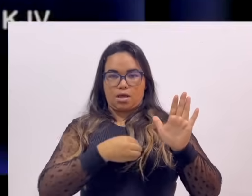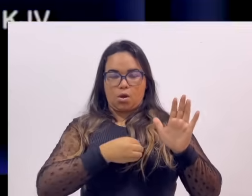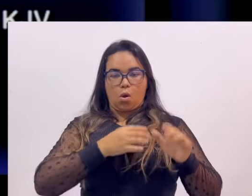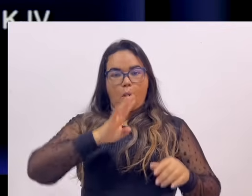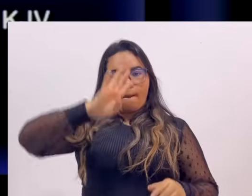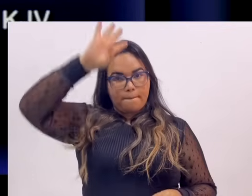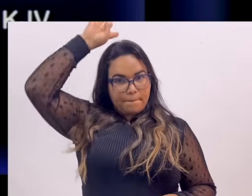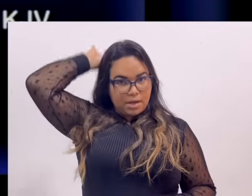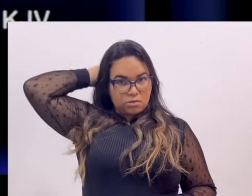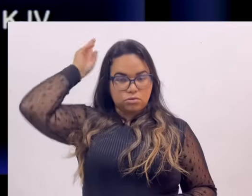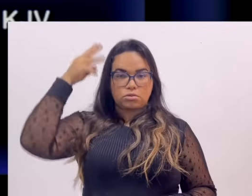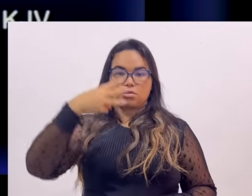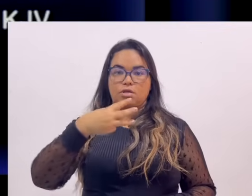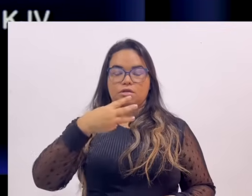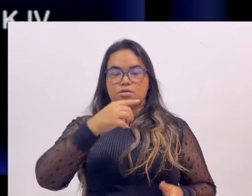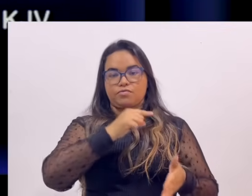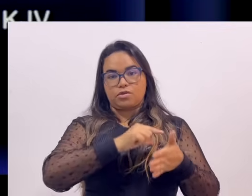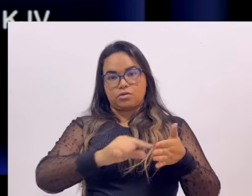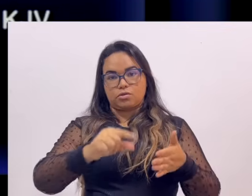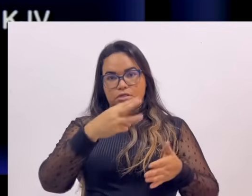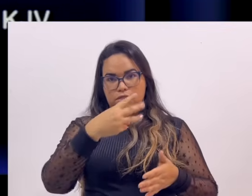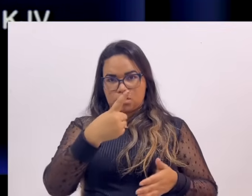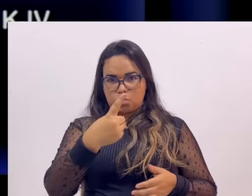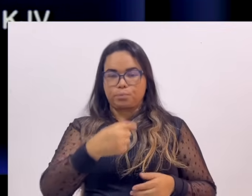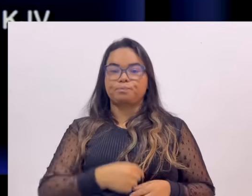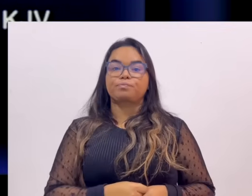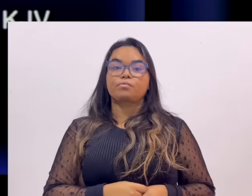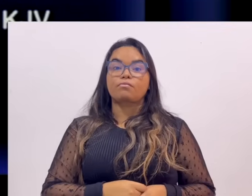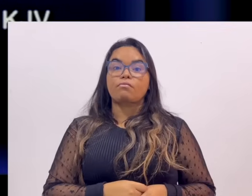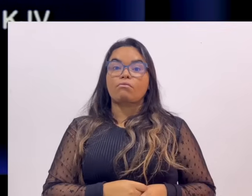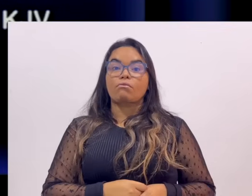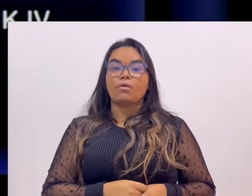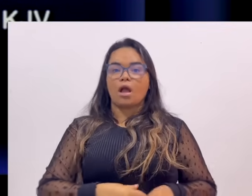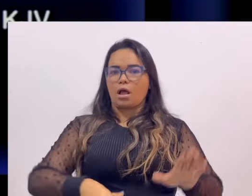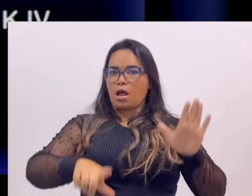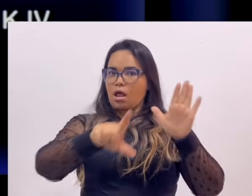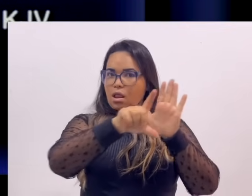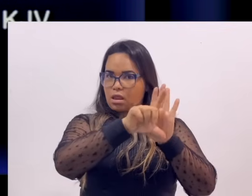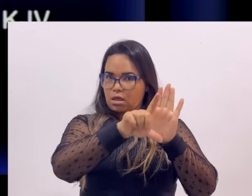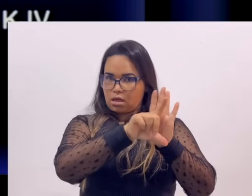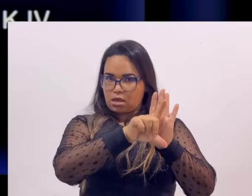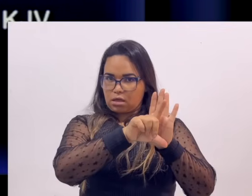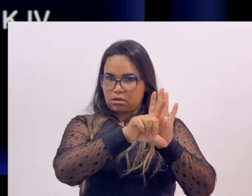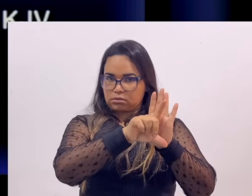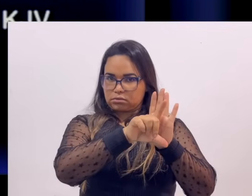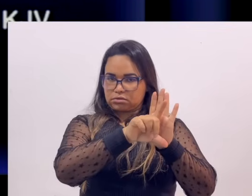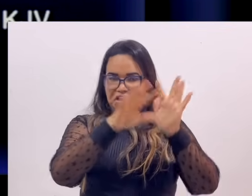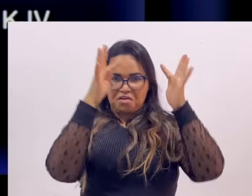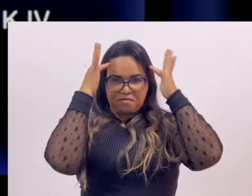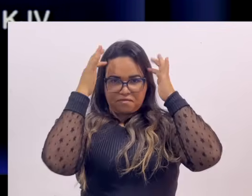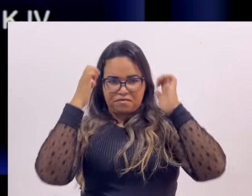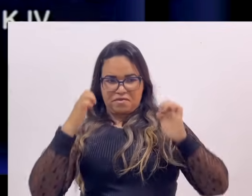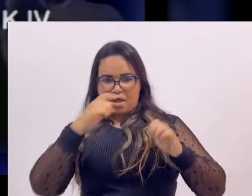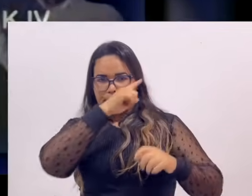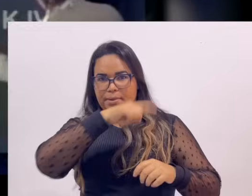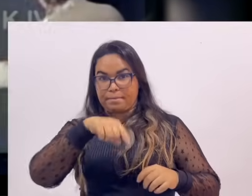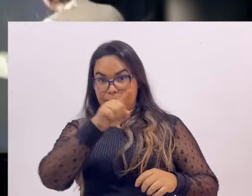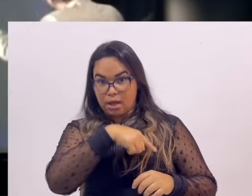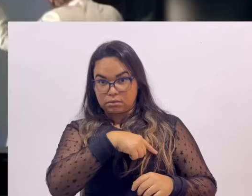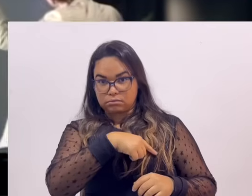Romanos 3, 31 diz, Anulamos, pois, a lei pela fé? O que diz o texto?